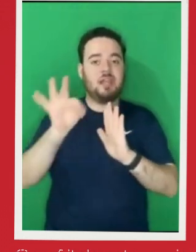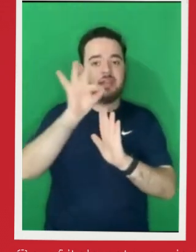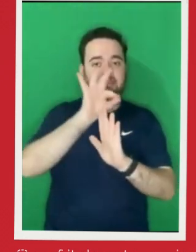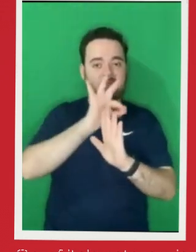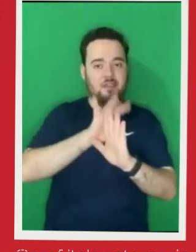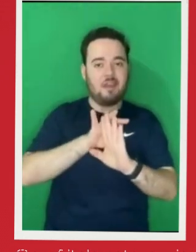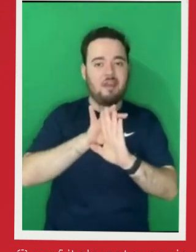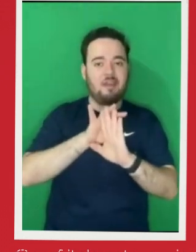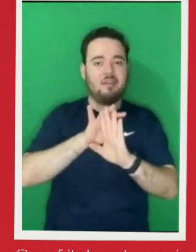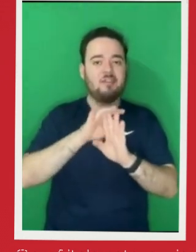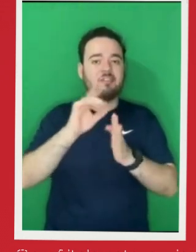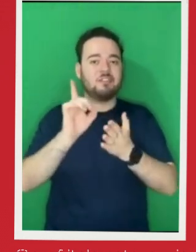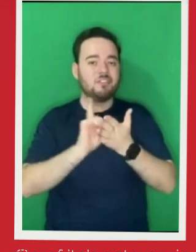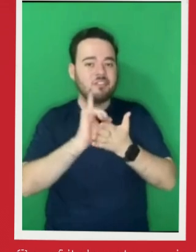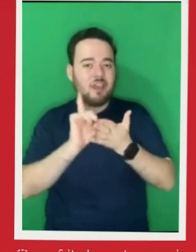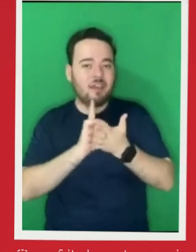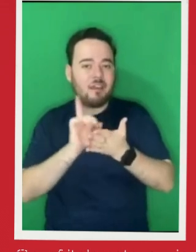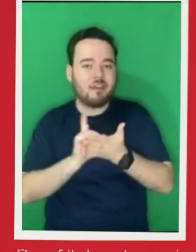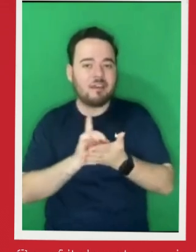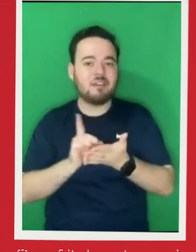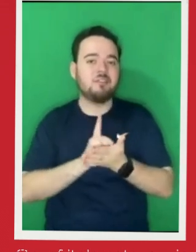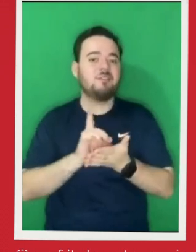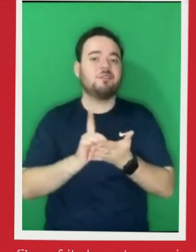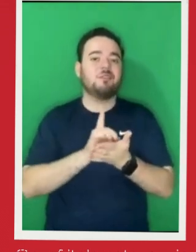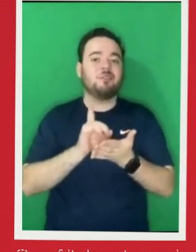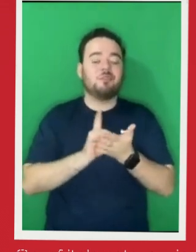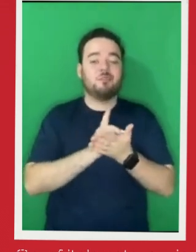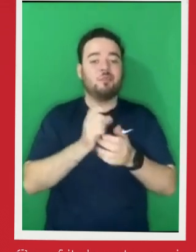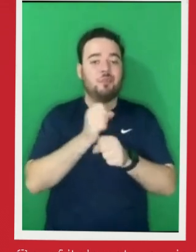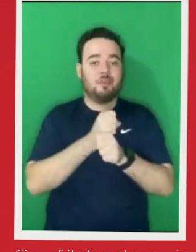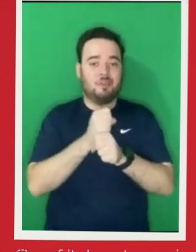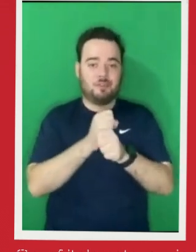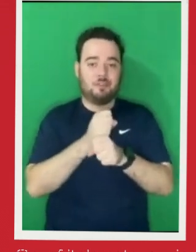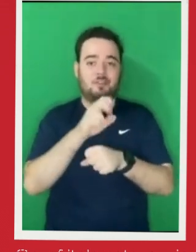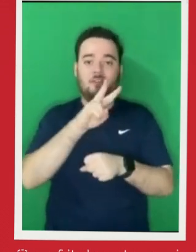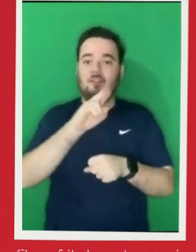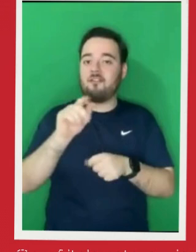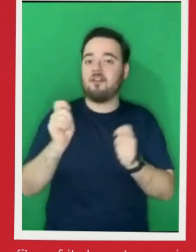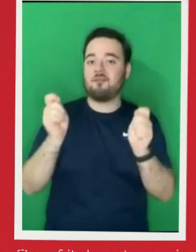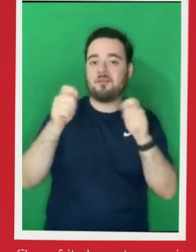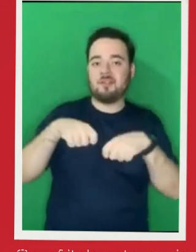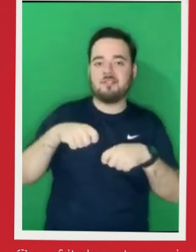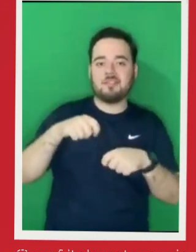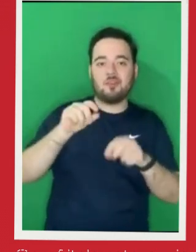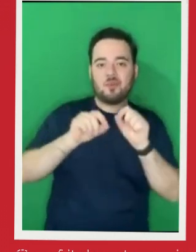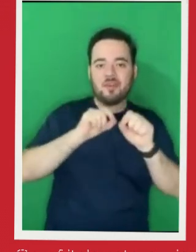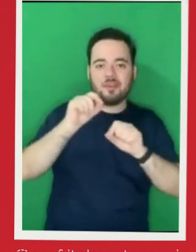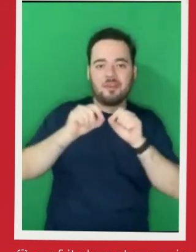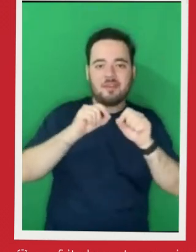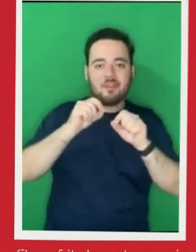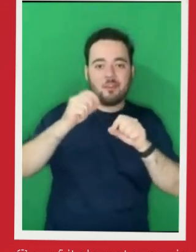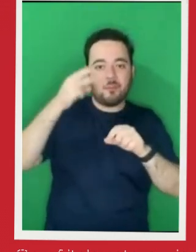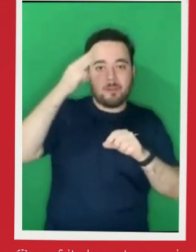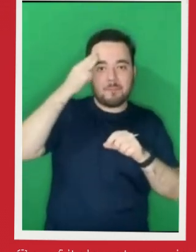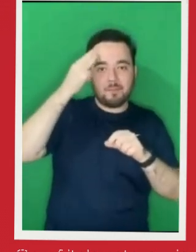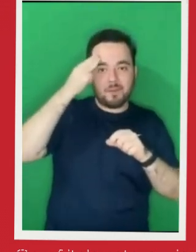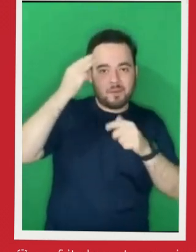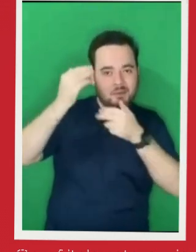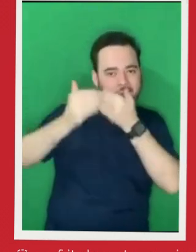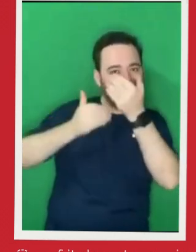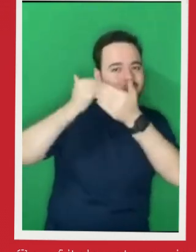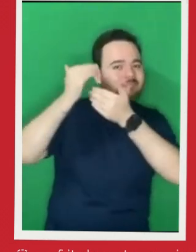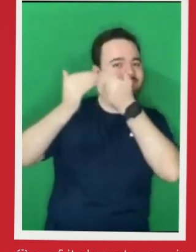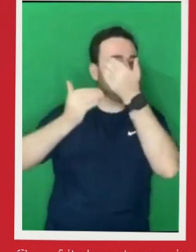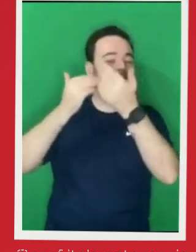Esse calendário, esse pequeno diário do ano, né, uma agenda do ano, vai permitir fazer uma memória da